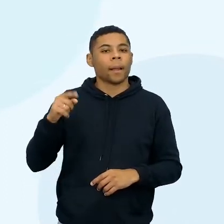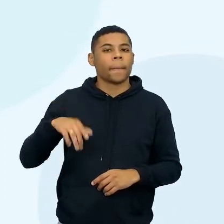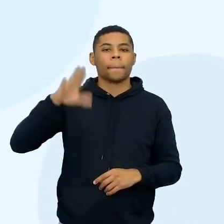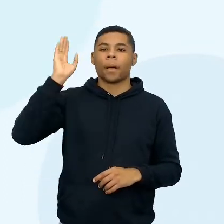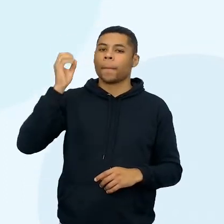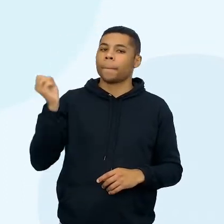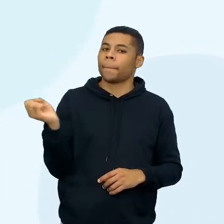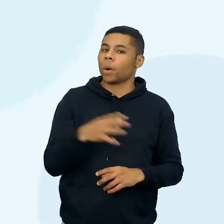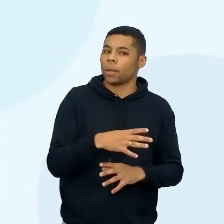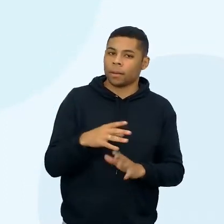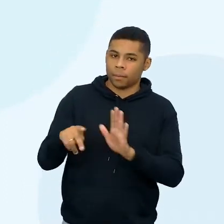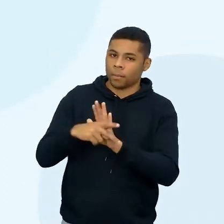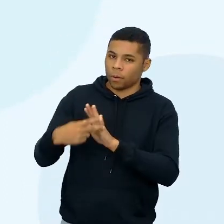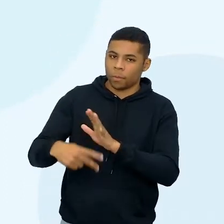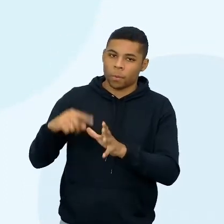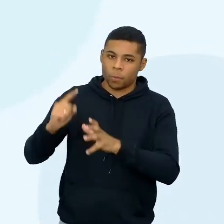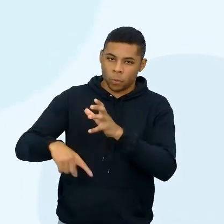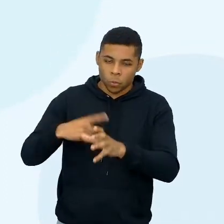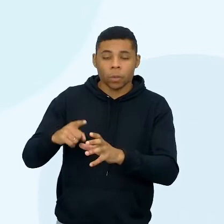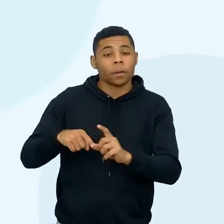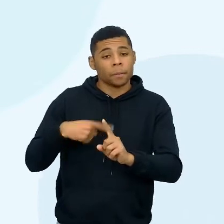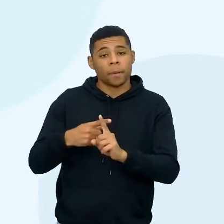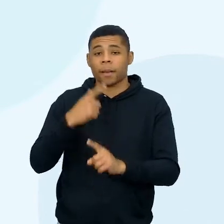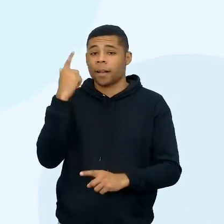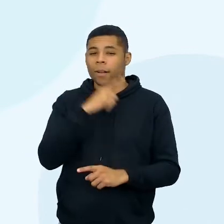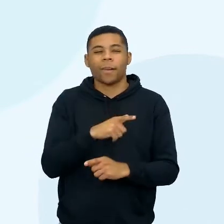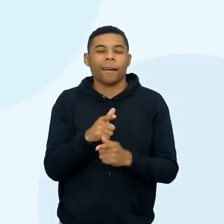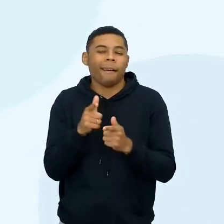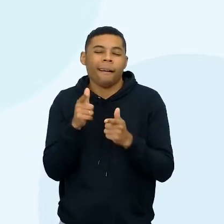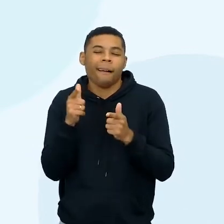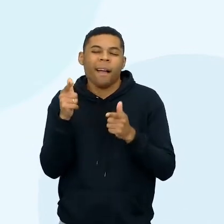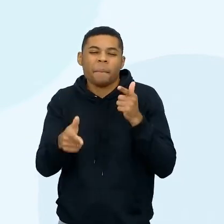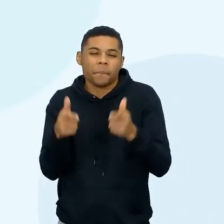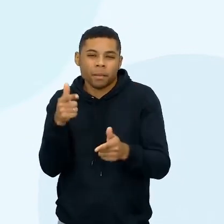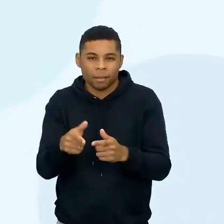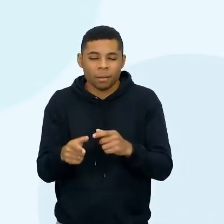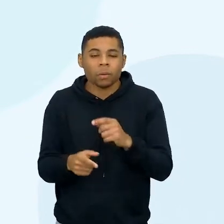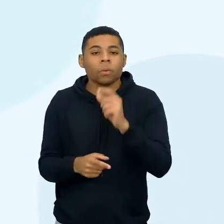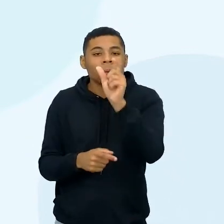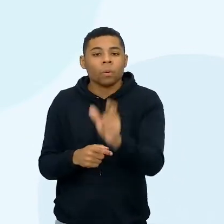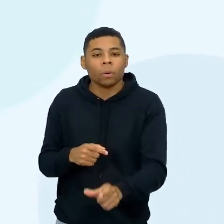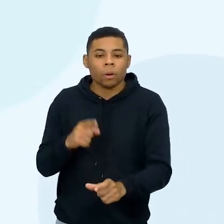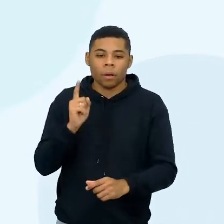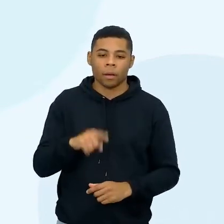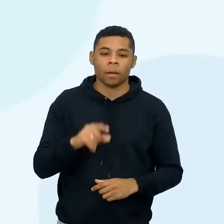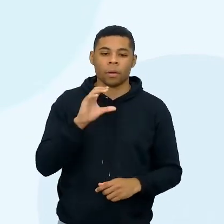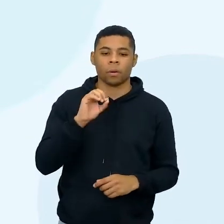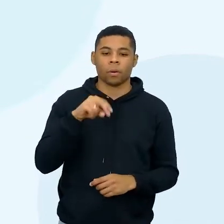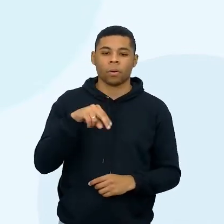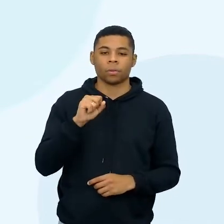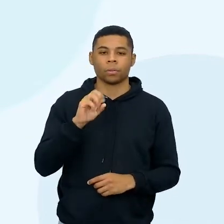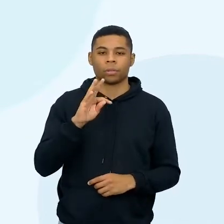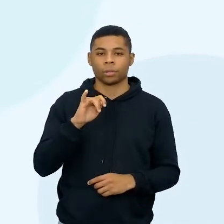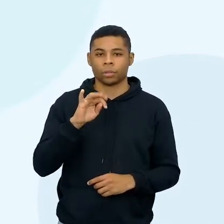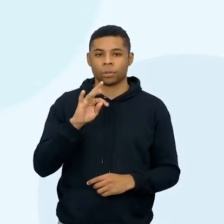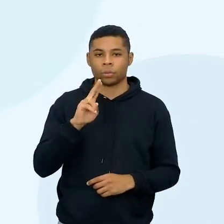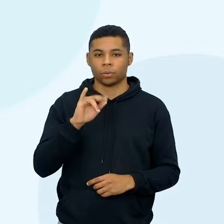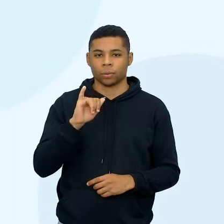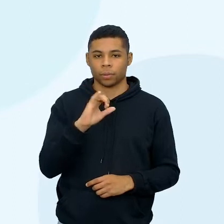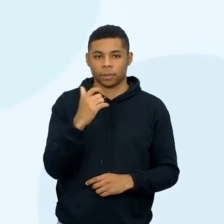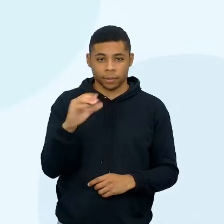modernas do mundo e ganhou o apelido que eu falei para vocês, a Constituição Cidadã. Mas vocês